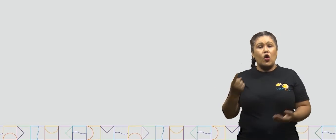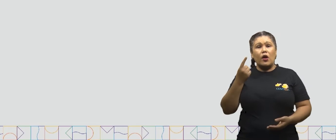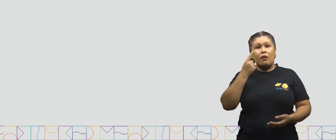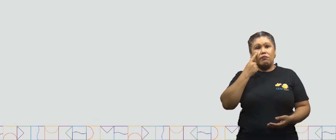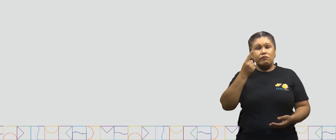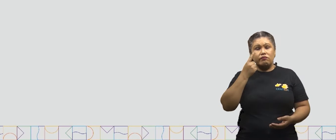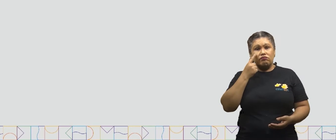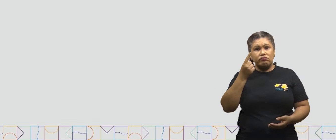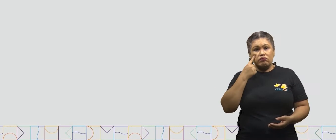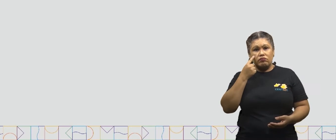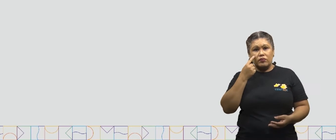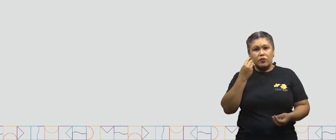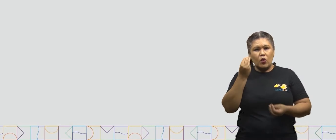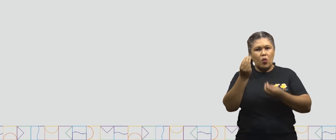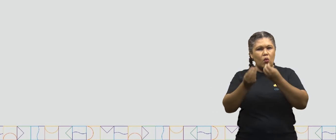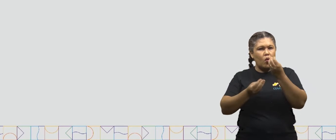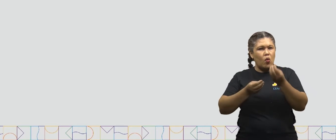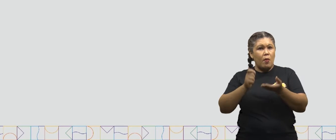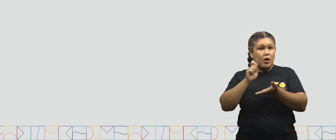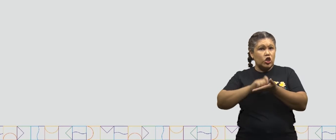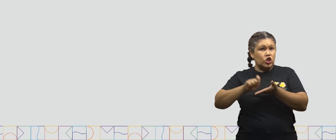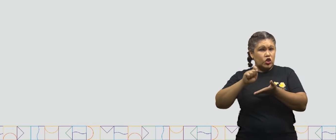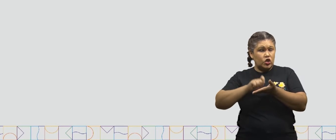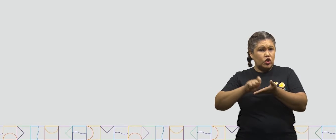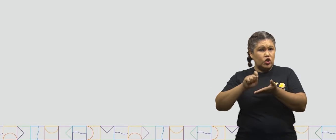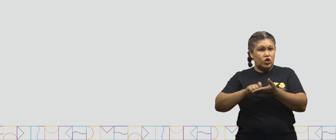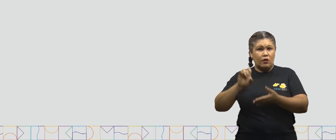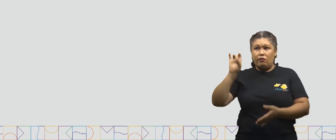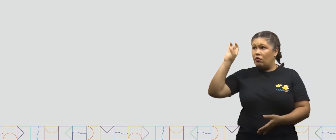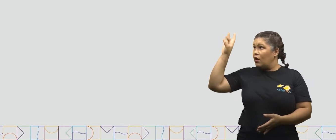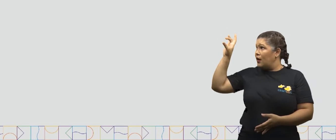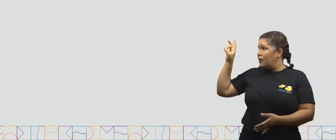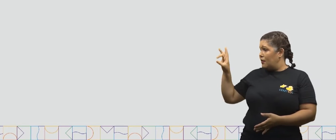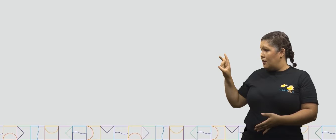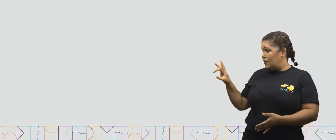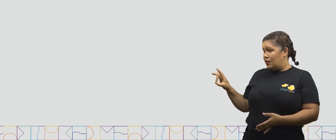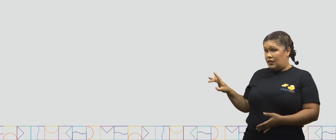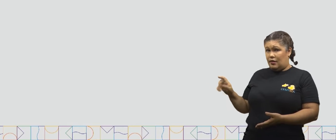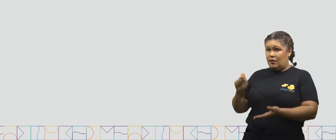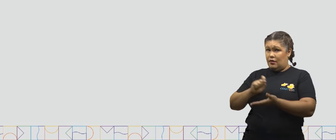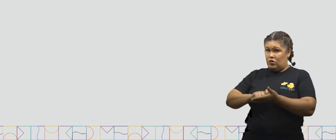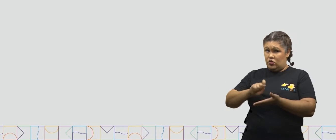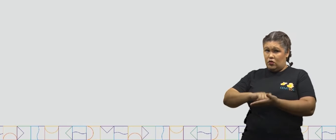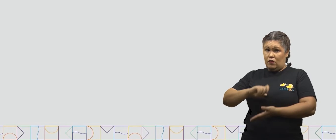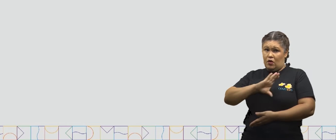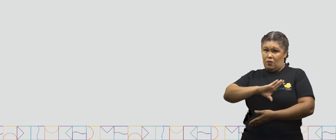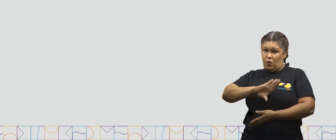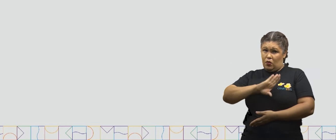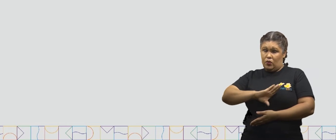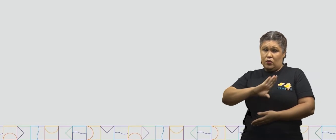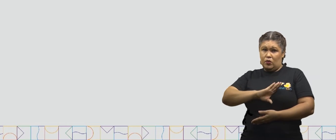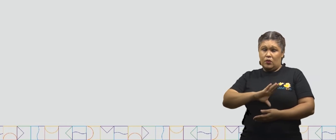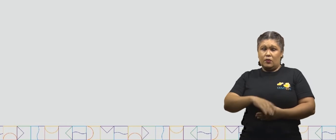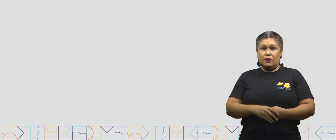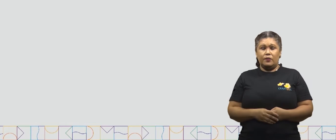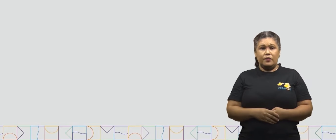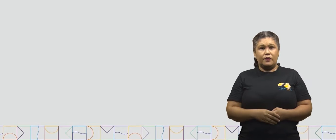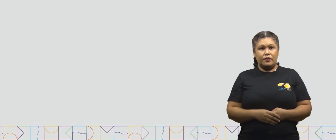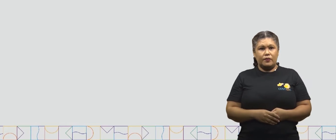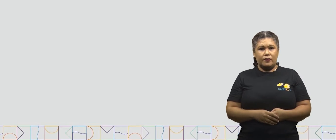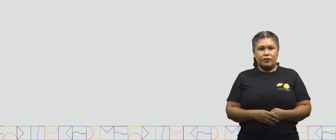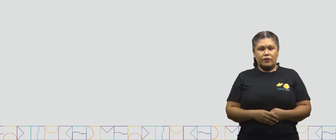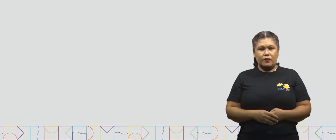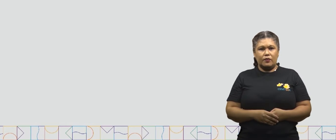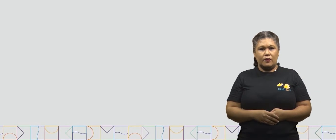vamos observar como se escreve cada um desses números. Vamos começar